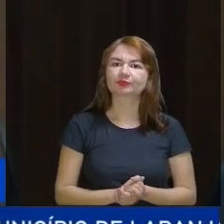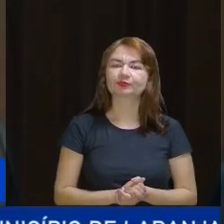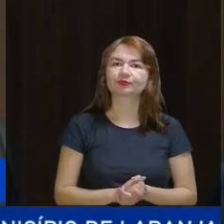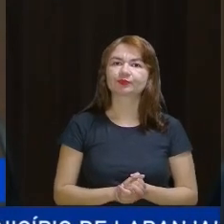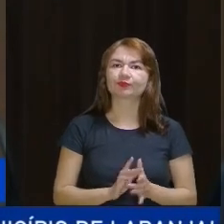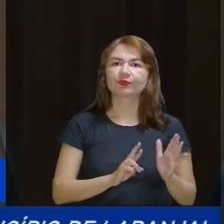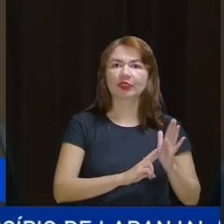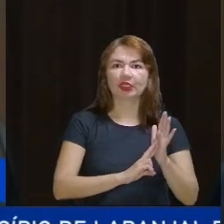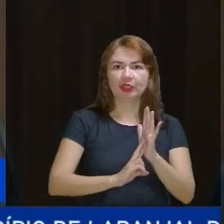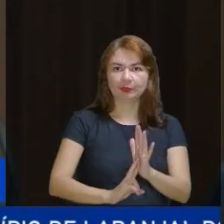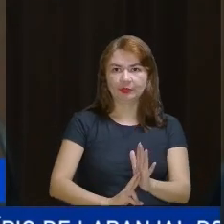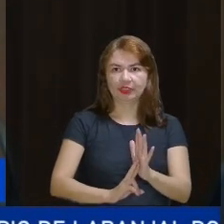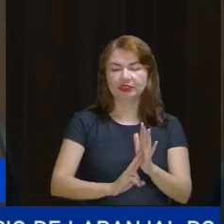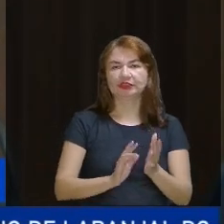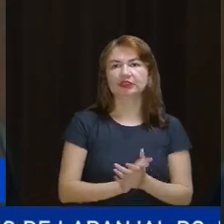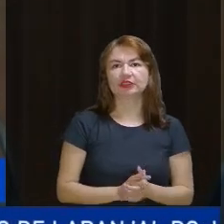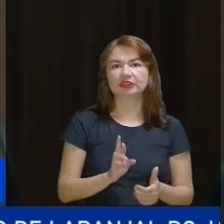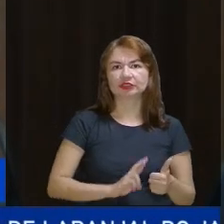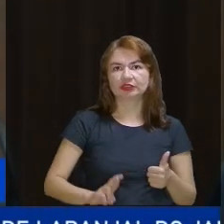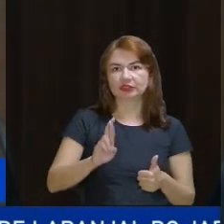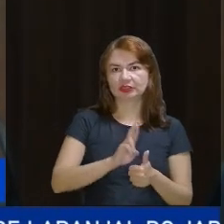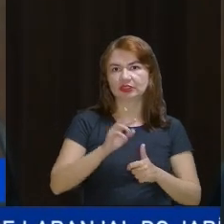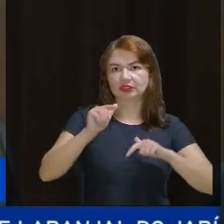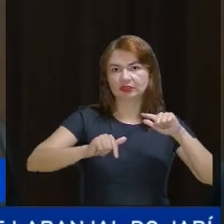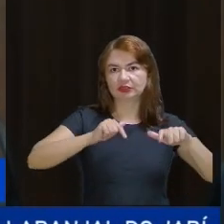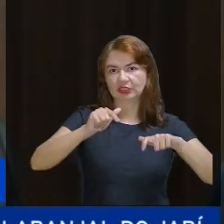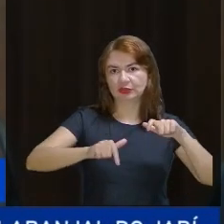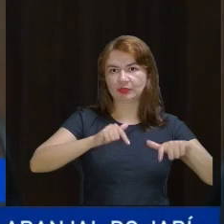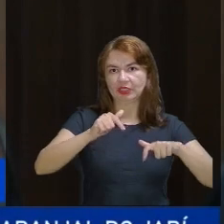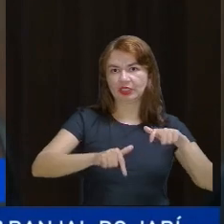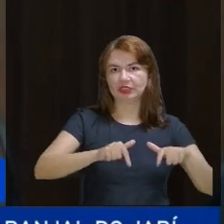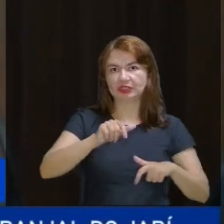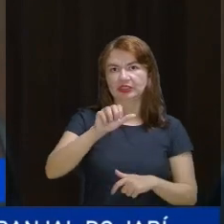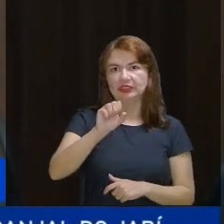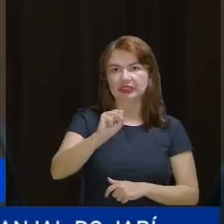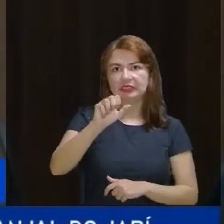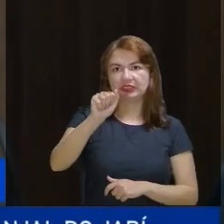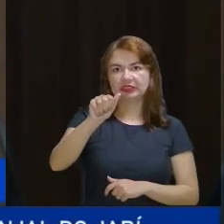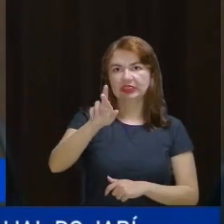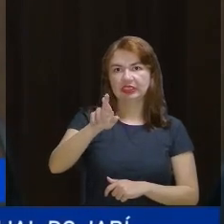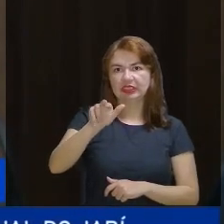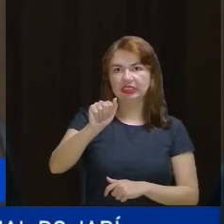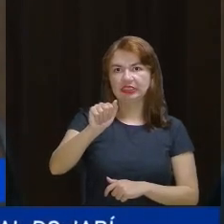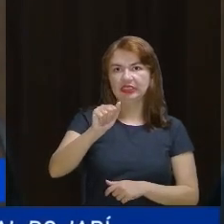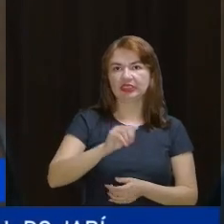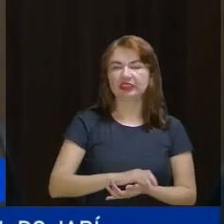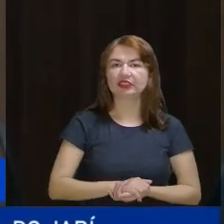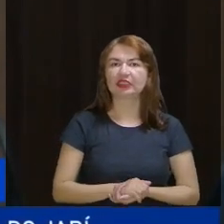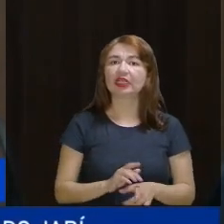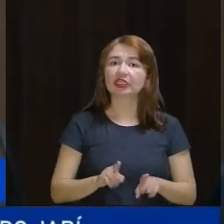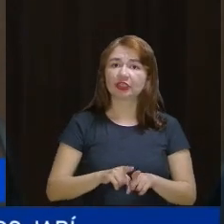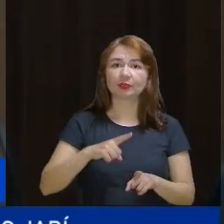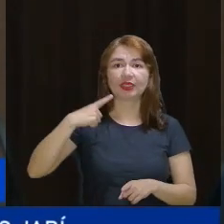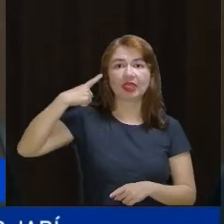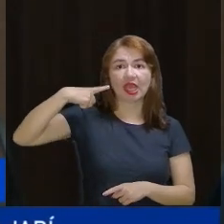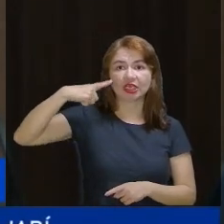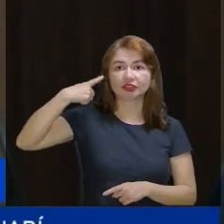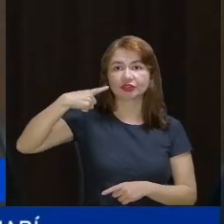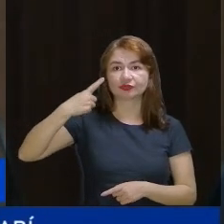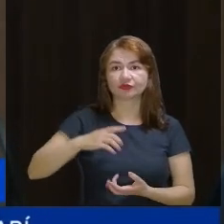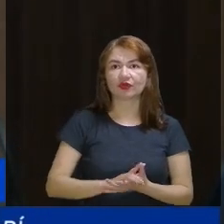Ministério Público Eleitoral, e aqui eu enalteço o trabalho da doutora Sara Cavalcante, e advogados também que compõem